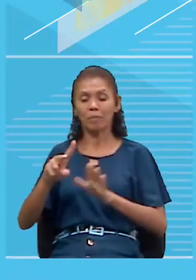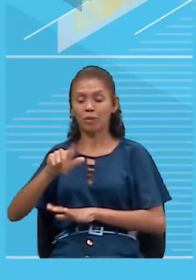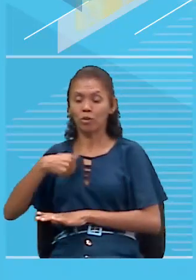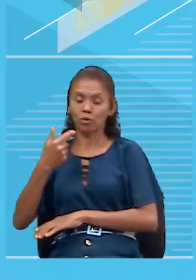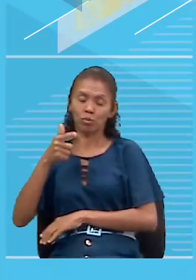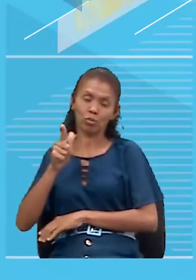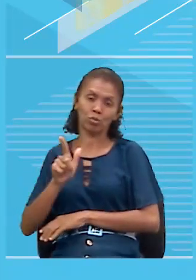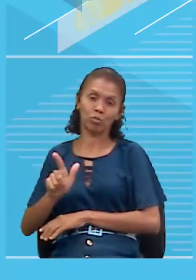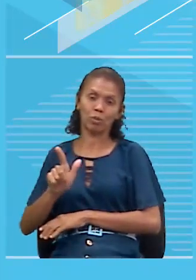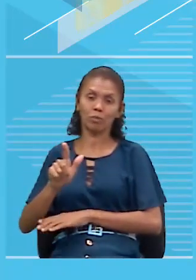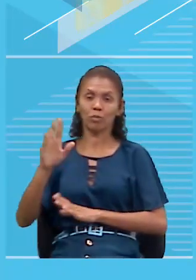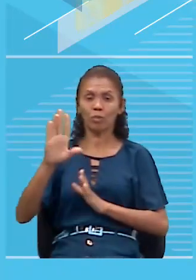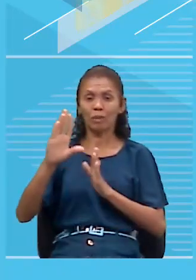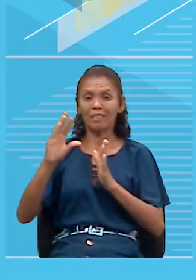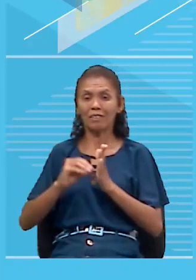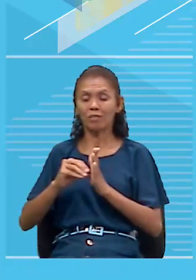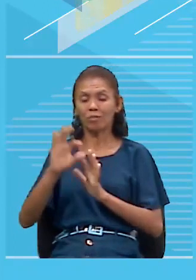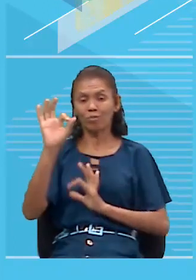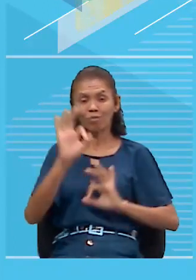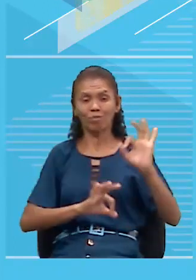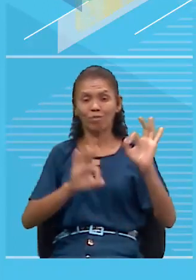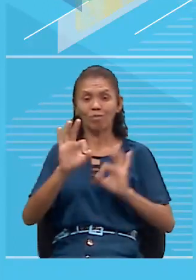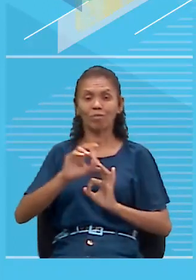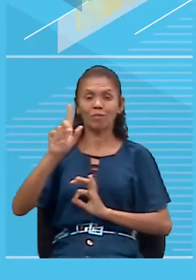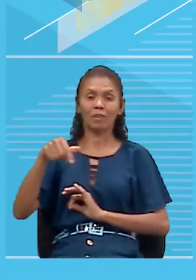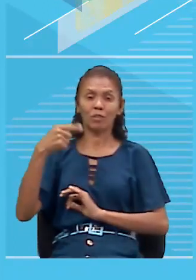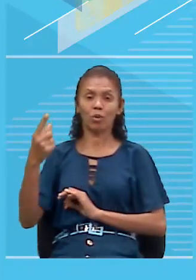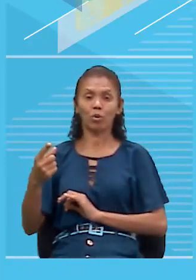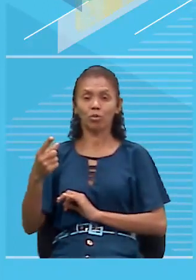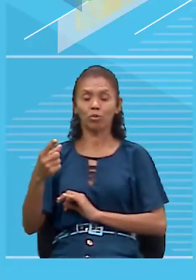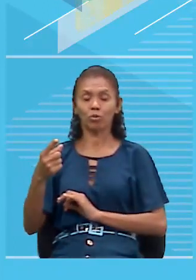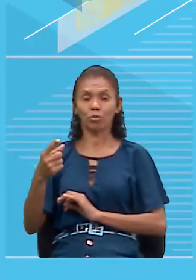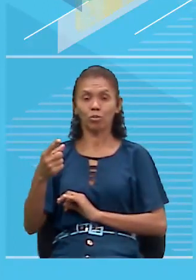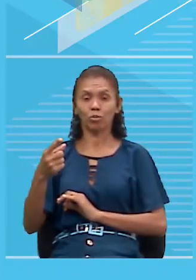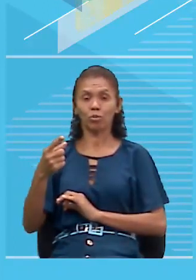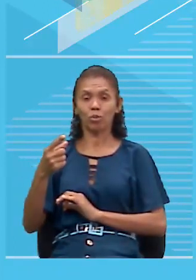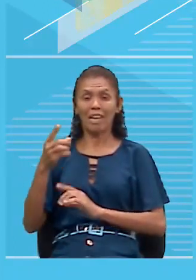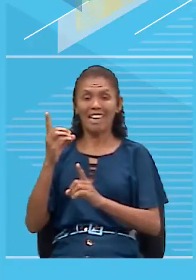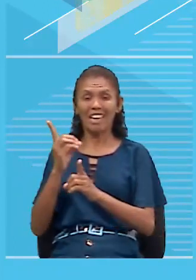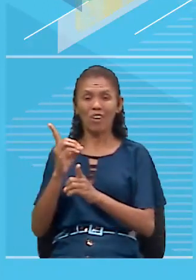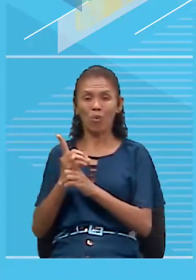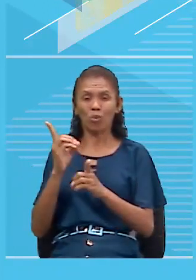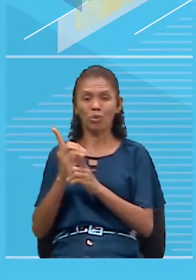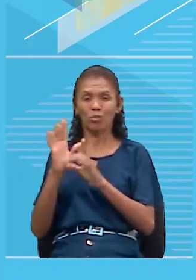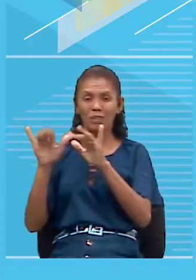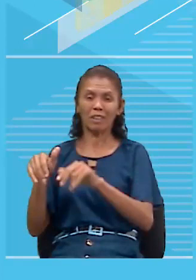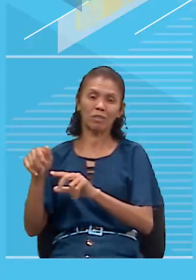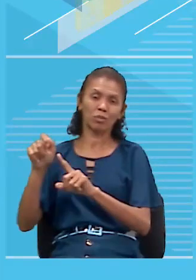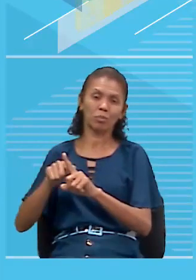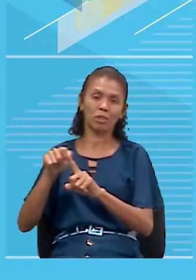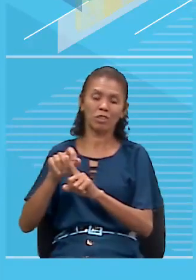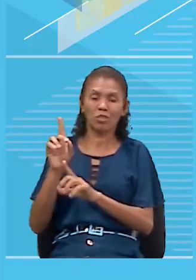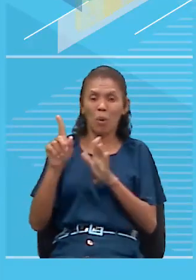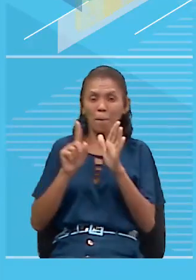esse ritmo aí nesse embalo Estou planejando para vocês para o nosso último mês de véspera do Enem somente questões nessa TV